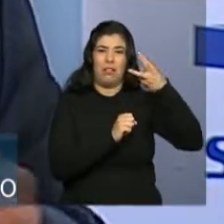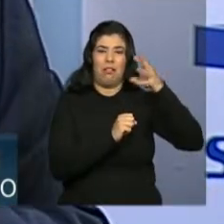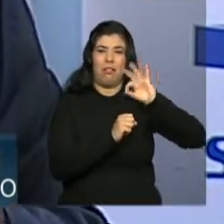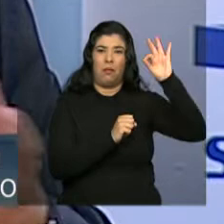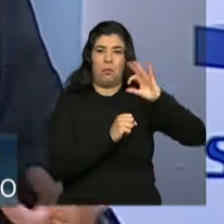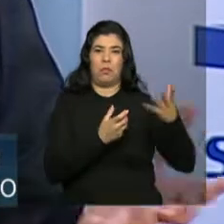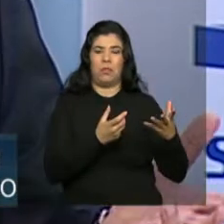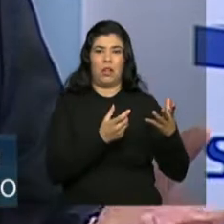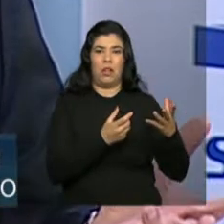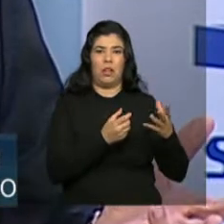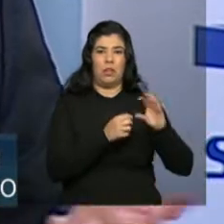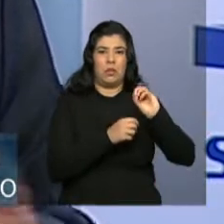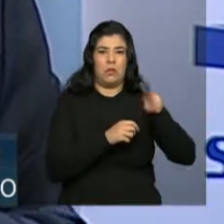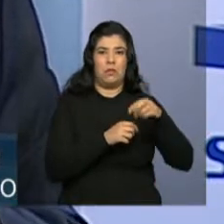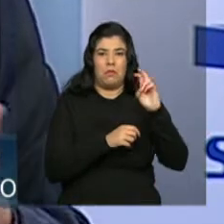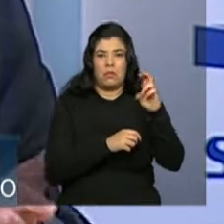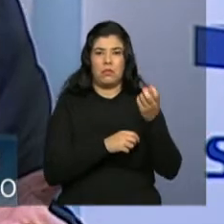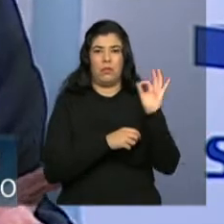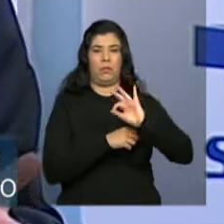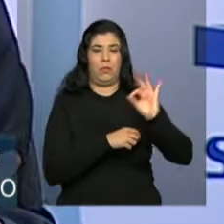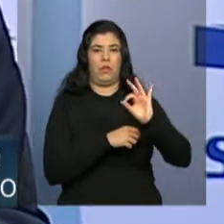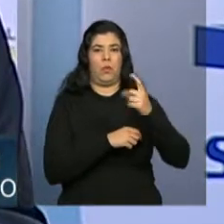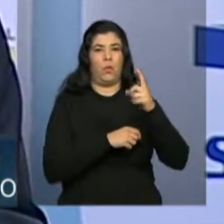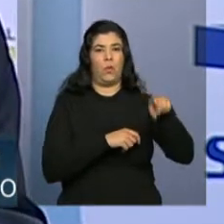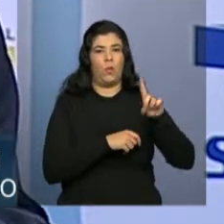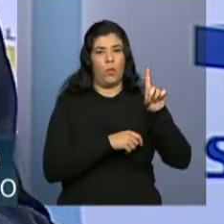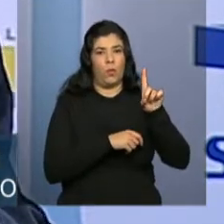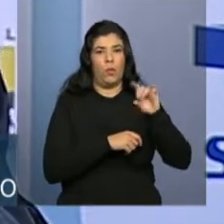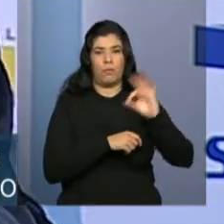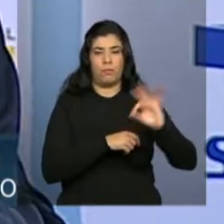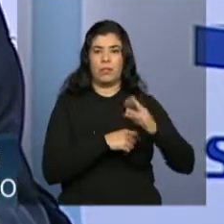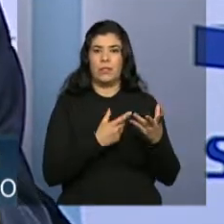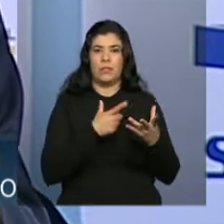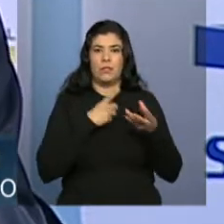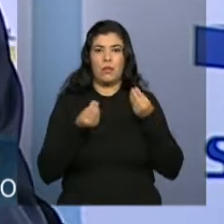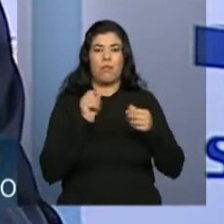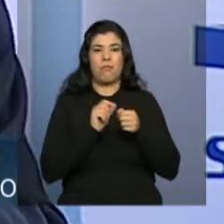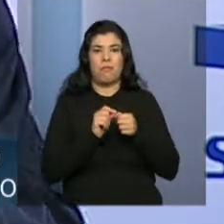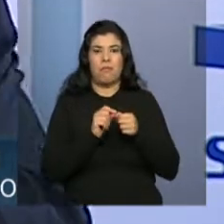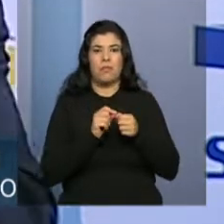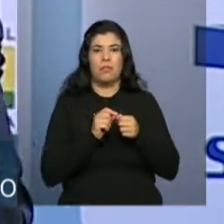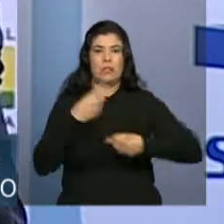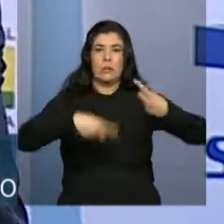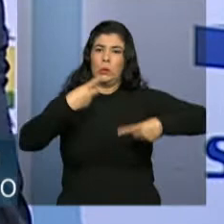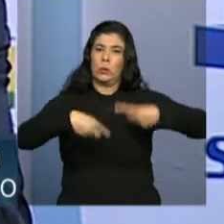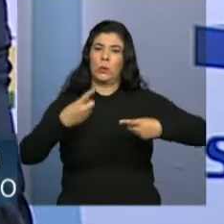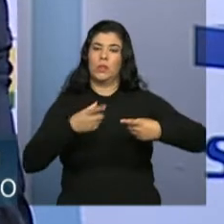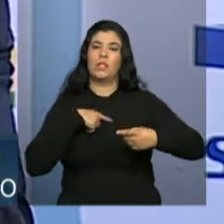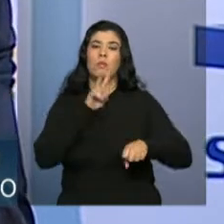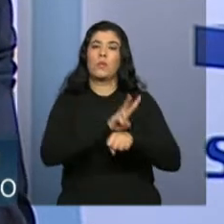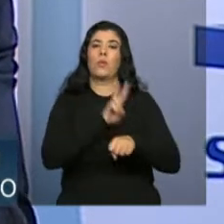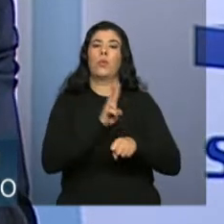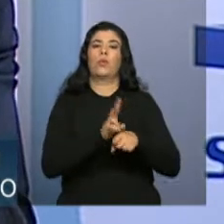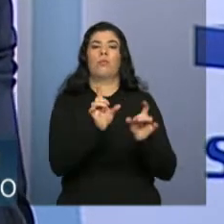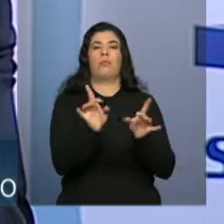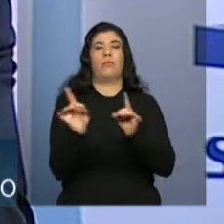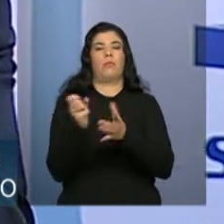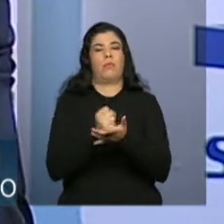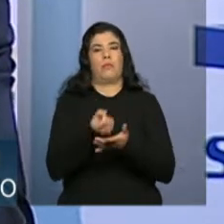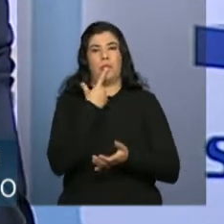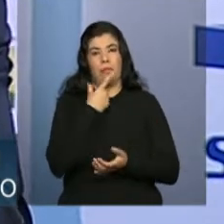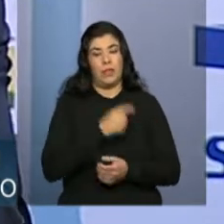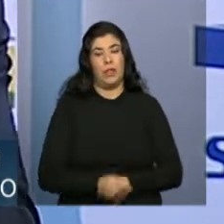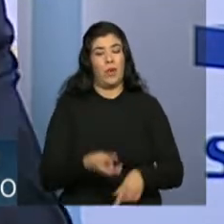não vamos dar um por cento e-mail zero por cento tomaria um pedaço dele do mercado Então essa esse fator ver ele